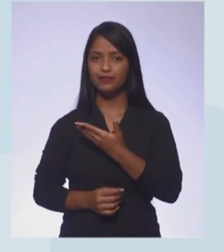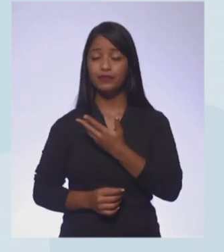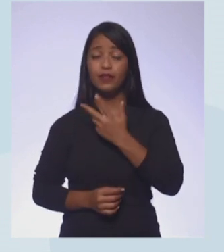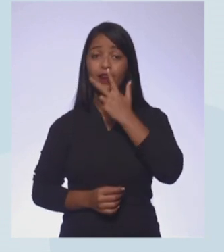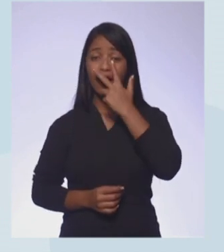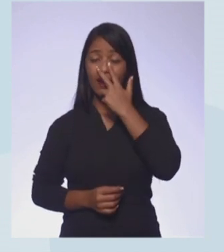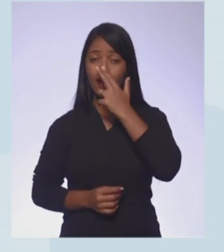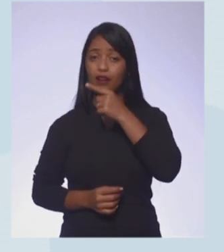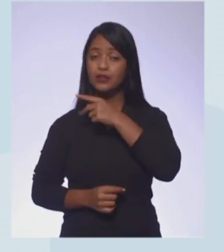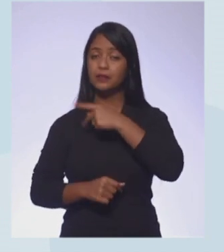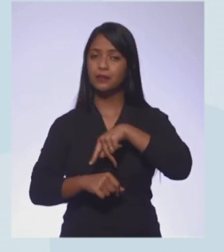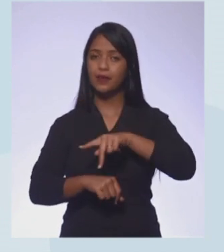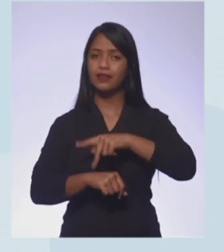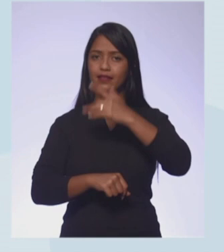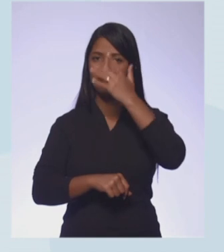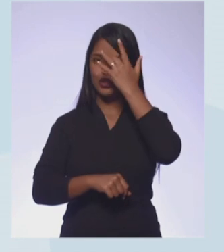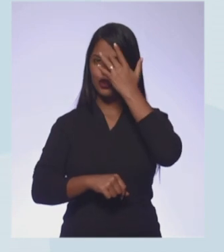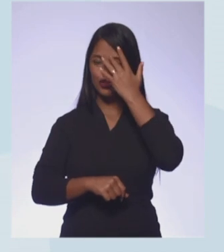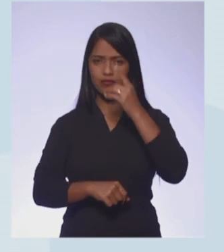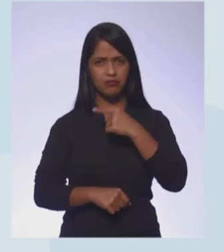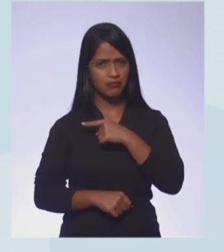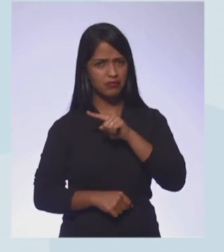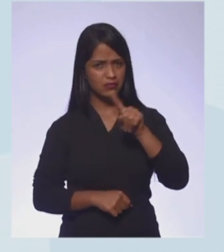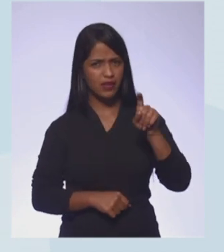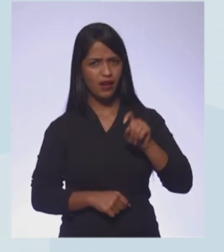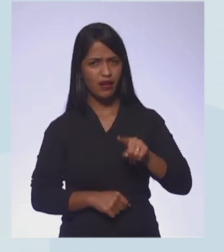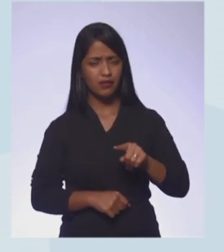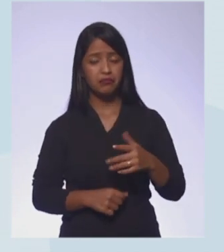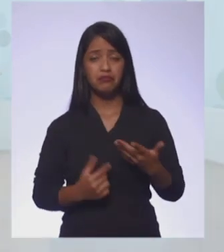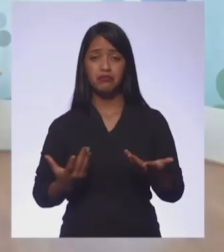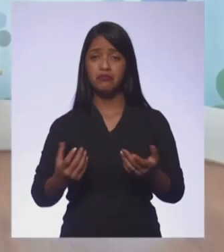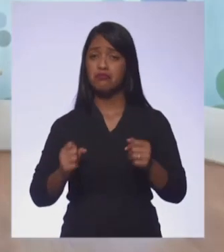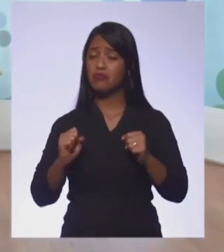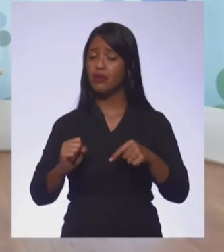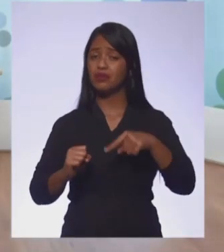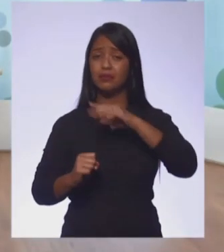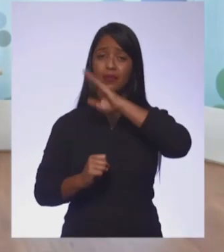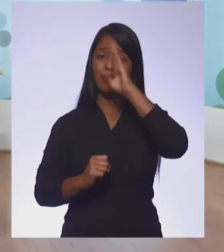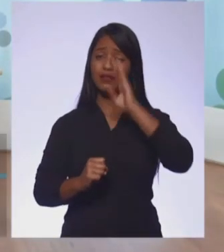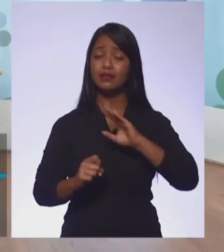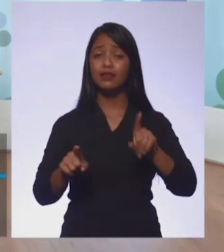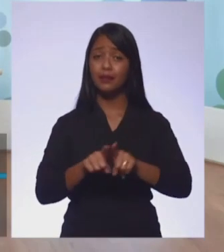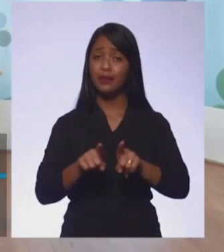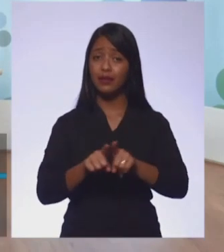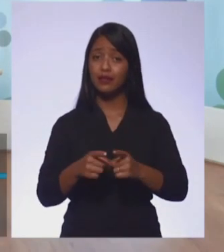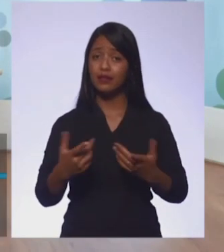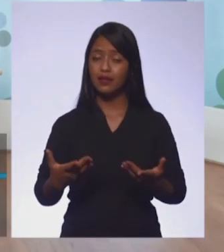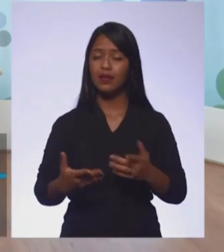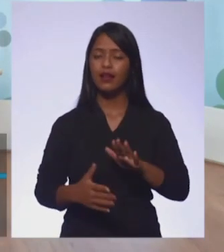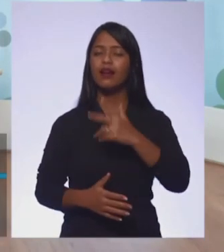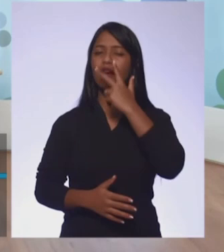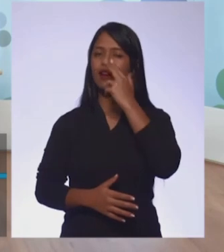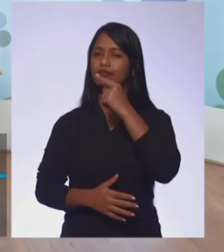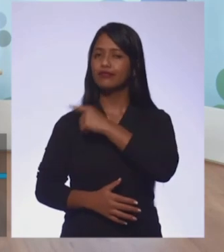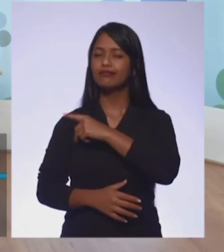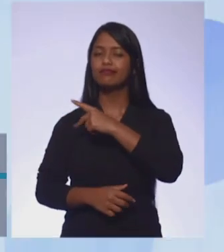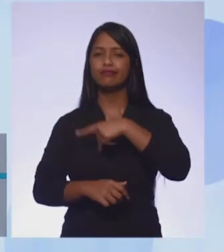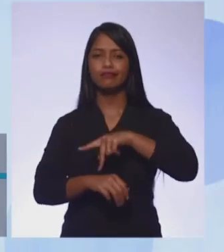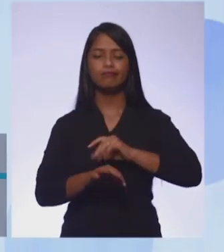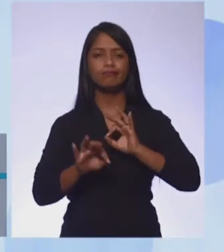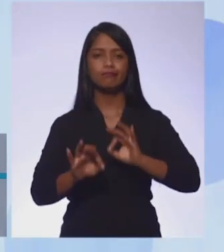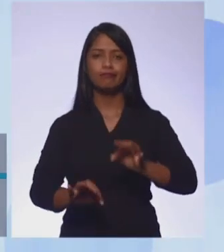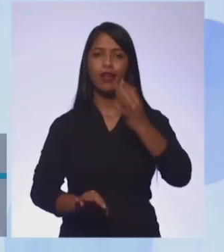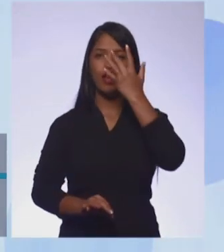Índia. Tá? Aqui, se não me engano, é será Índia. que é? Aqui, Mas pode ser até aqui no Brasil, né? Uhum. Mas aqui, se não me engano, é Índia. Então, a gente